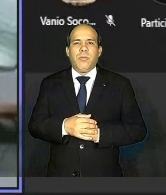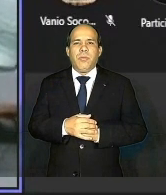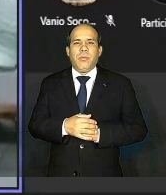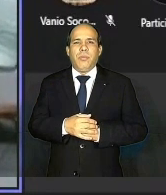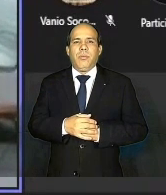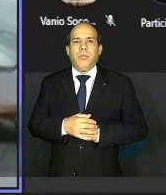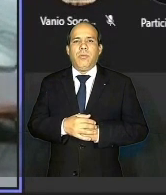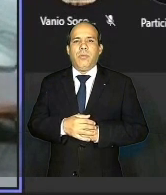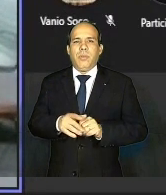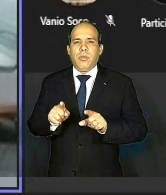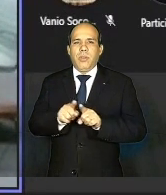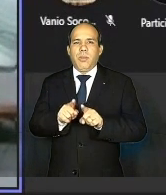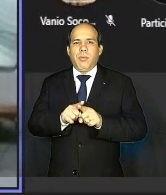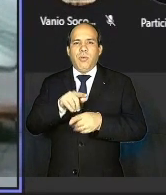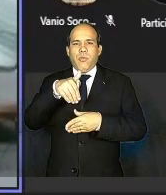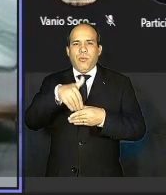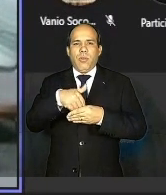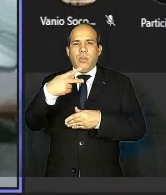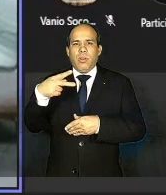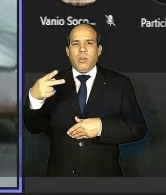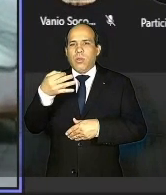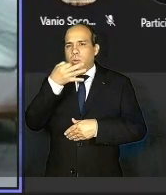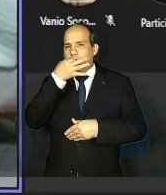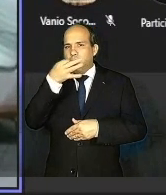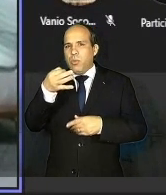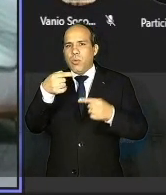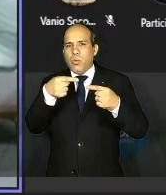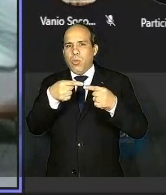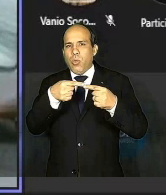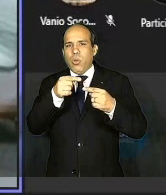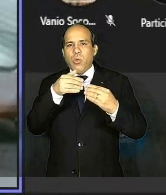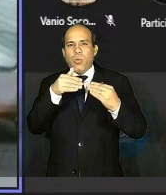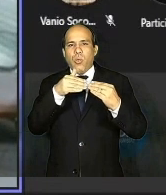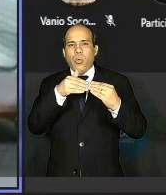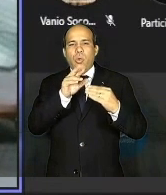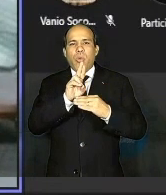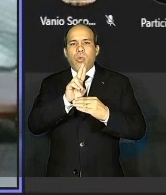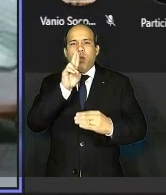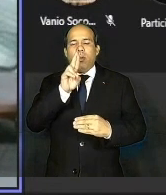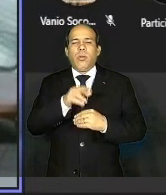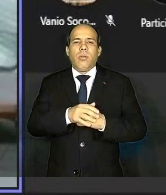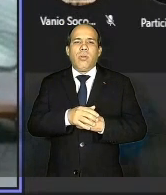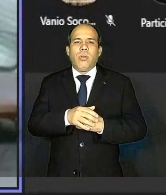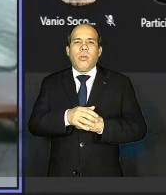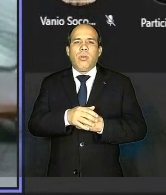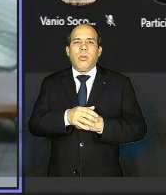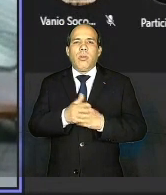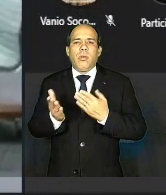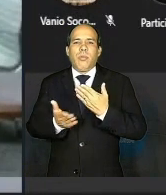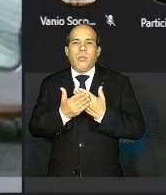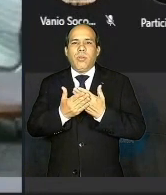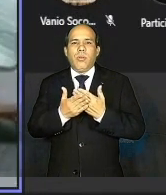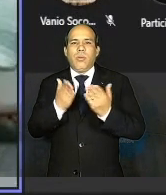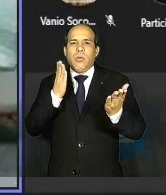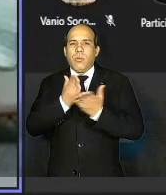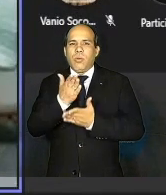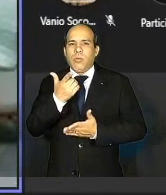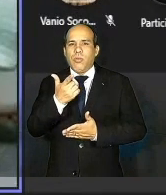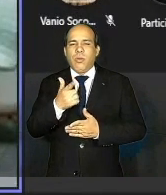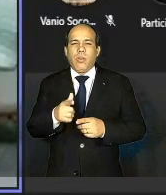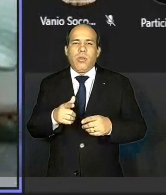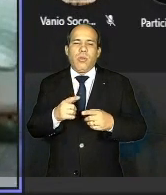item 23 da pauta, salientando aqui que os votos dos vogais são com o relator,